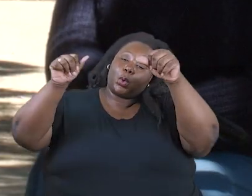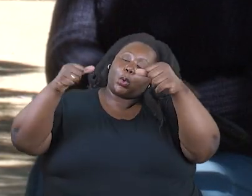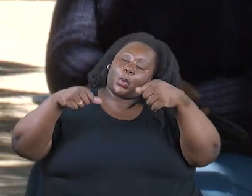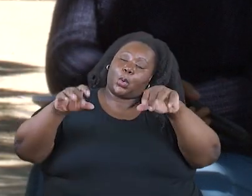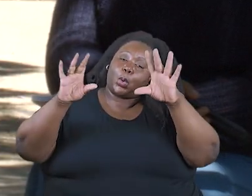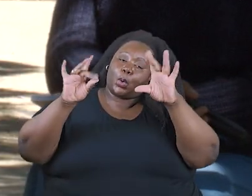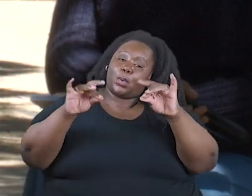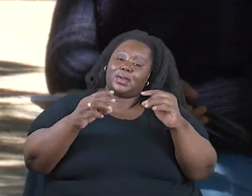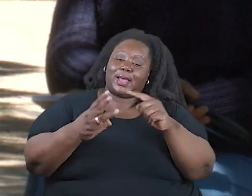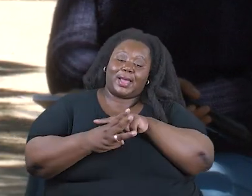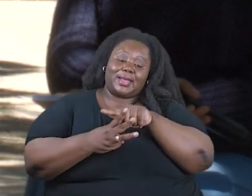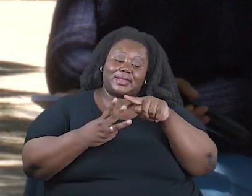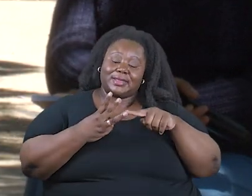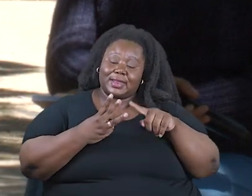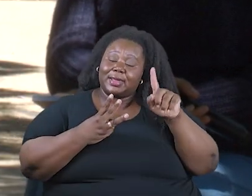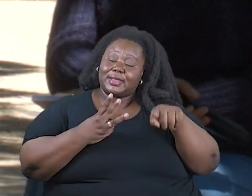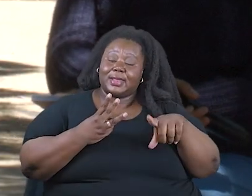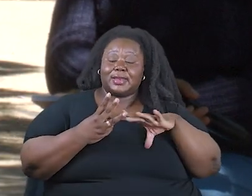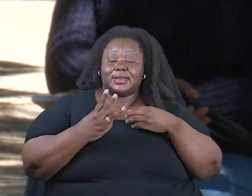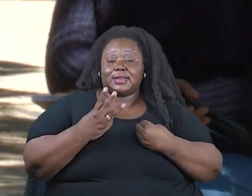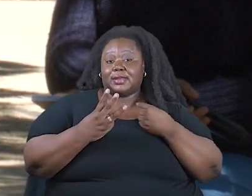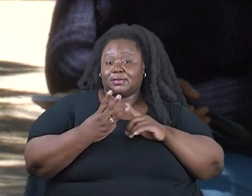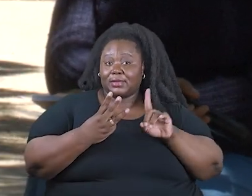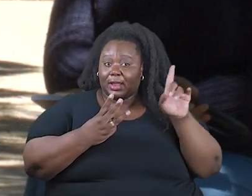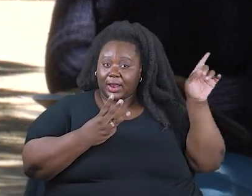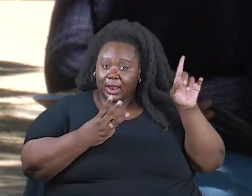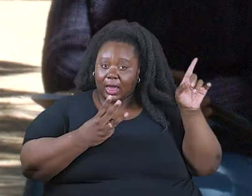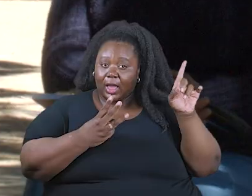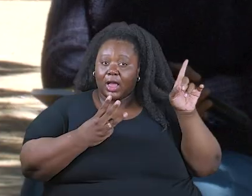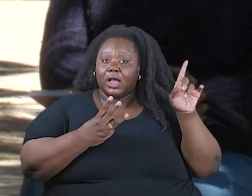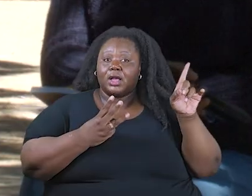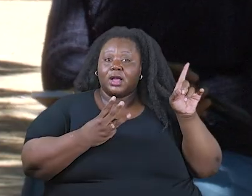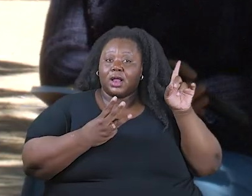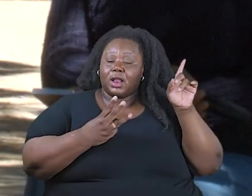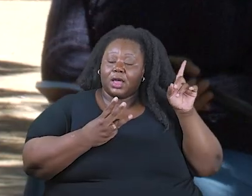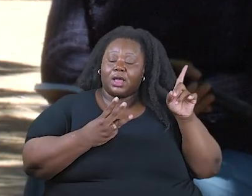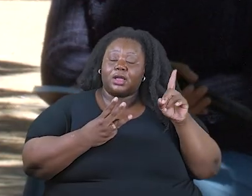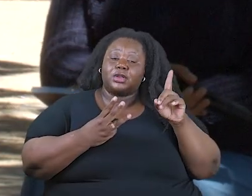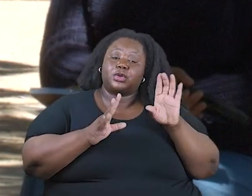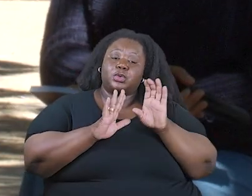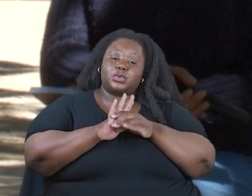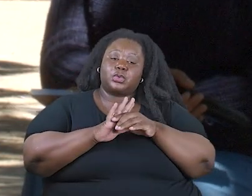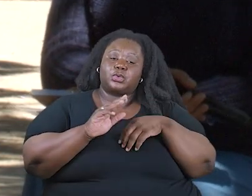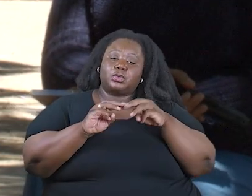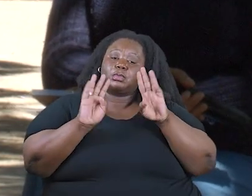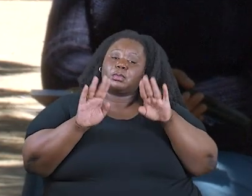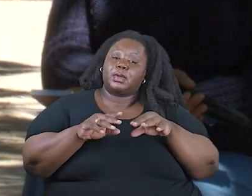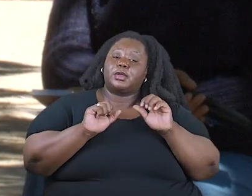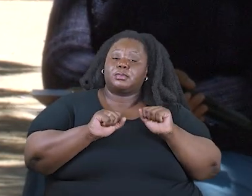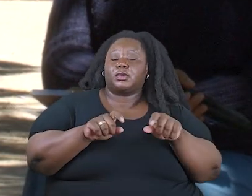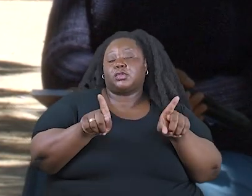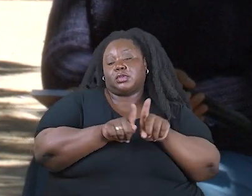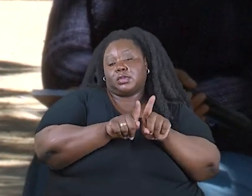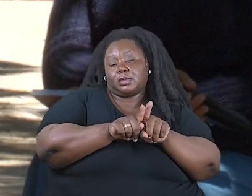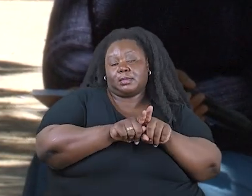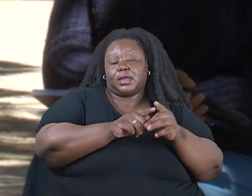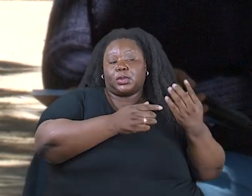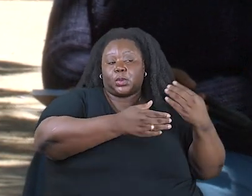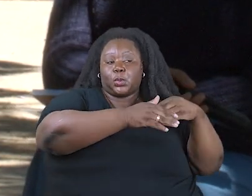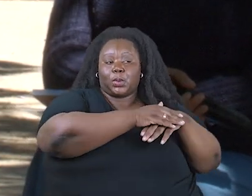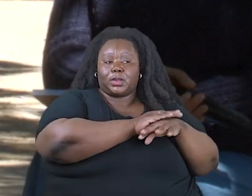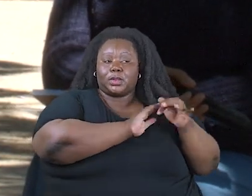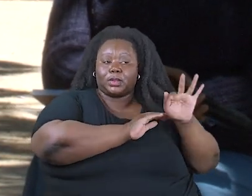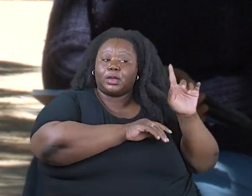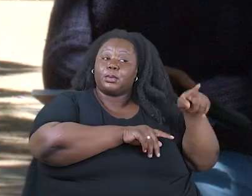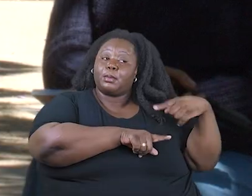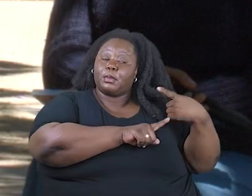Essas 3 peças, elas estavam lá no setor de documentação do museu, mas elas também poderiam estar na reserva técnica, porque são obras